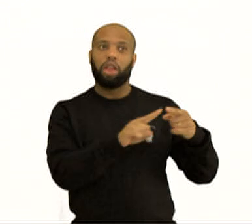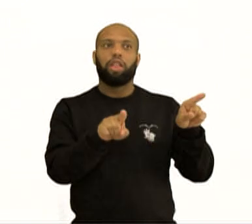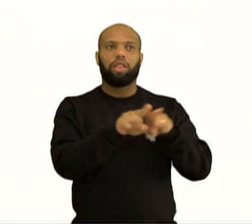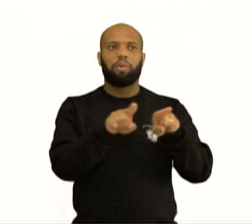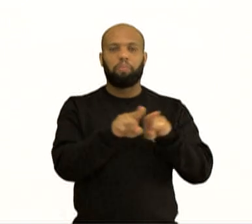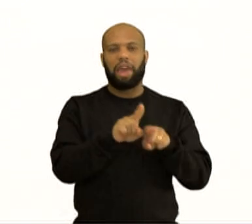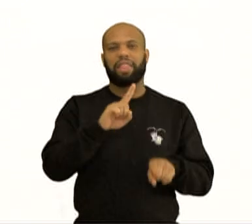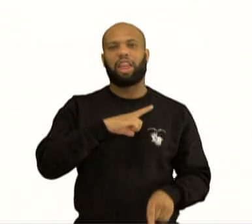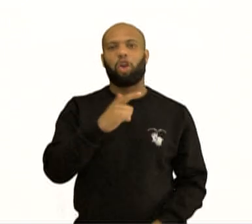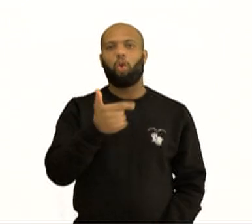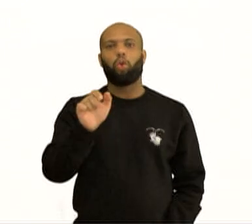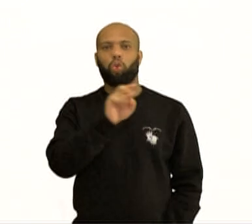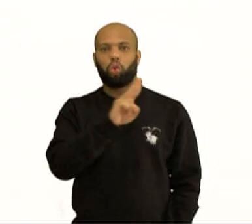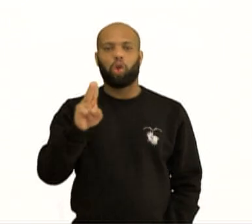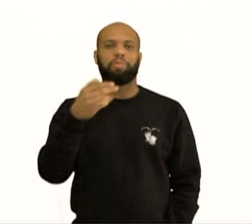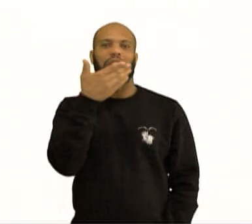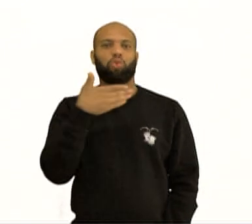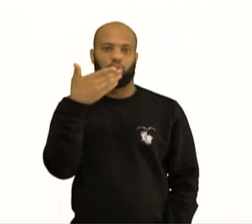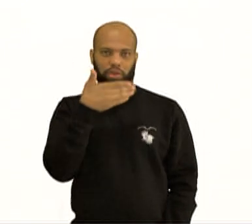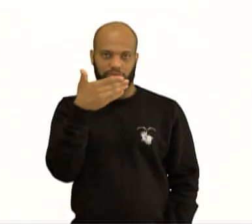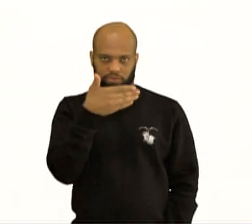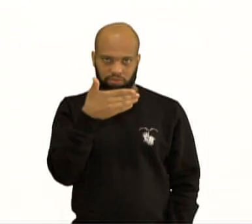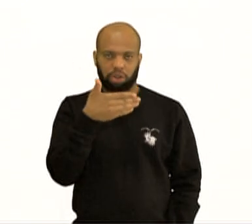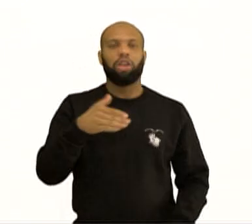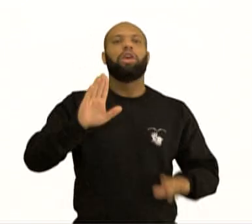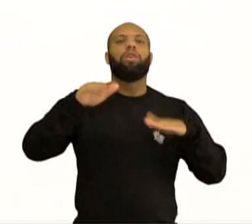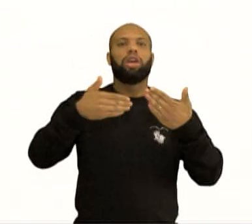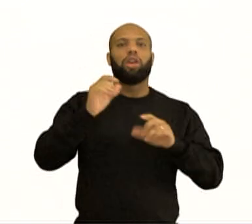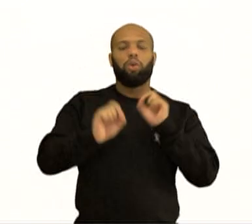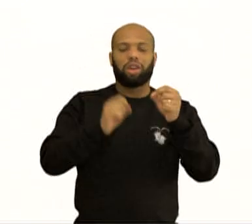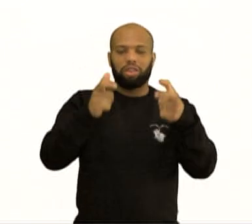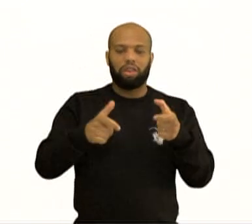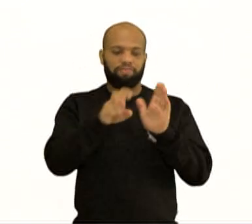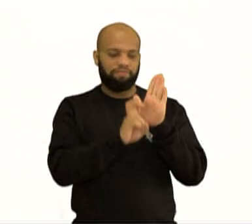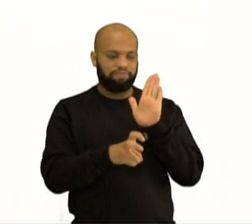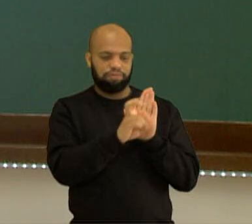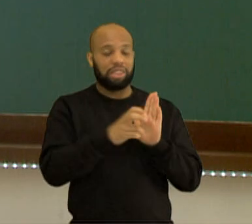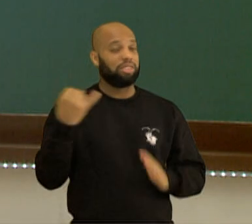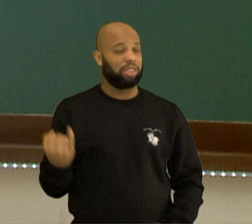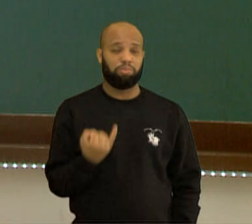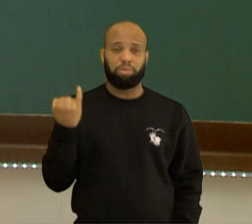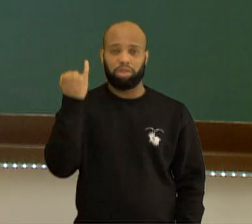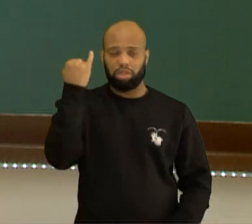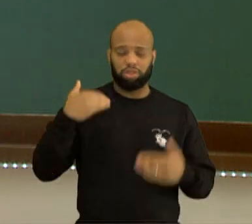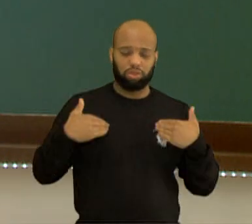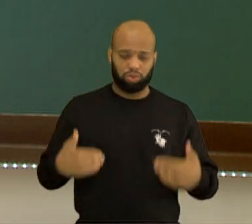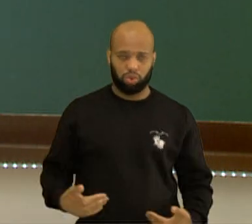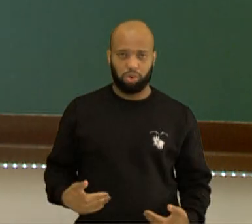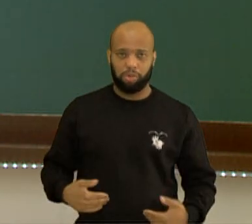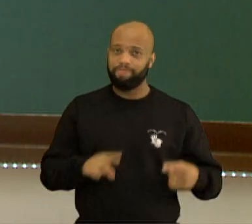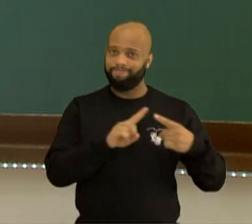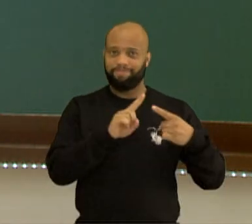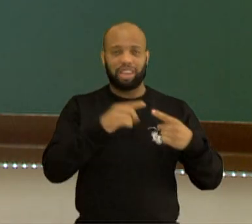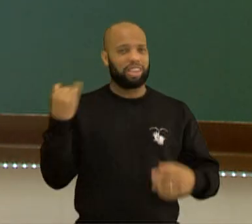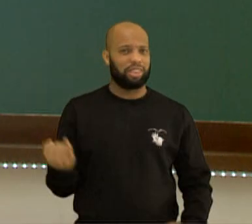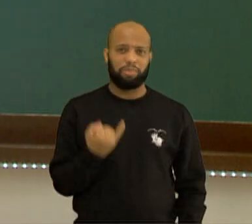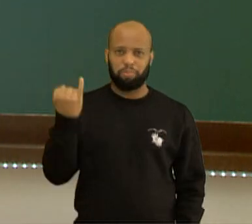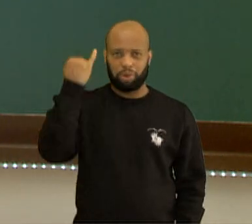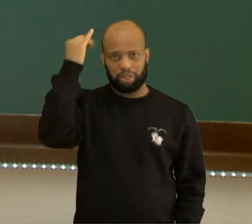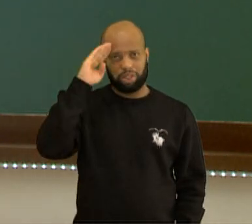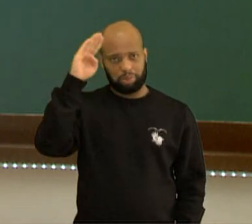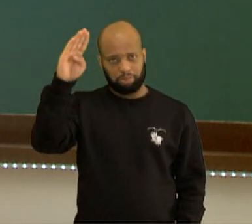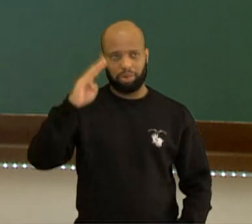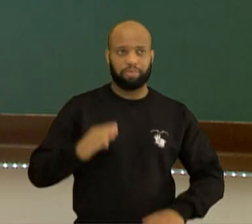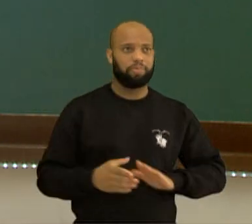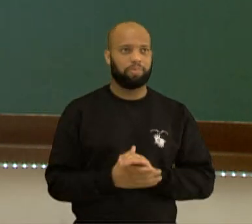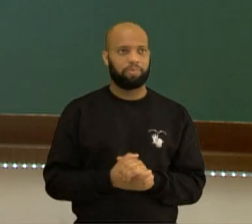de açúcares, são uma fonte essencial para o organismo. Certamente o carboidrato é uma das principais fontes de